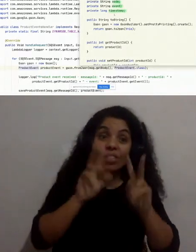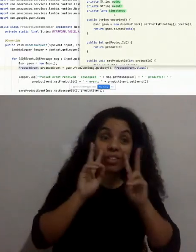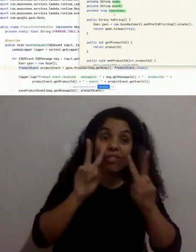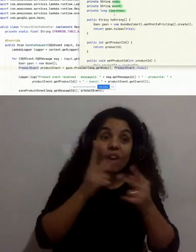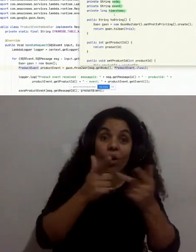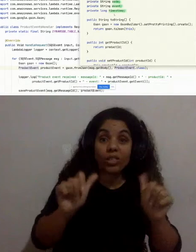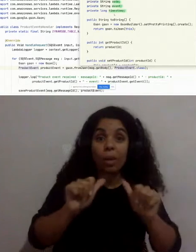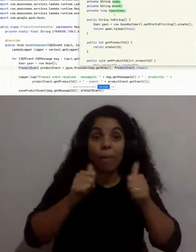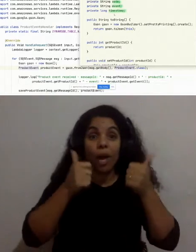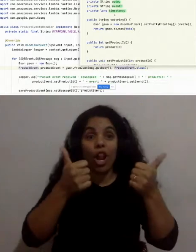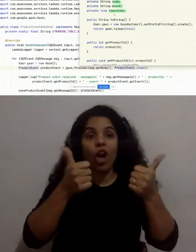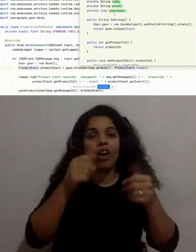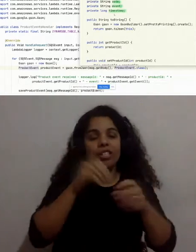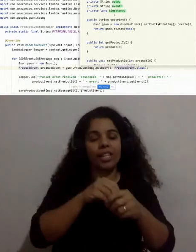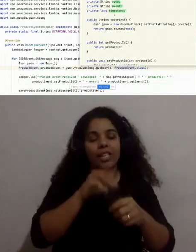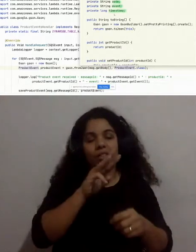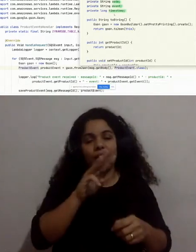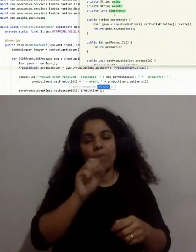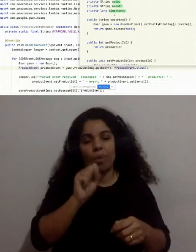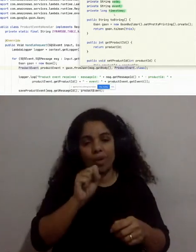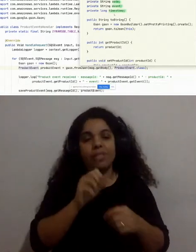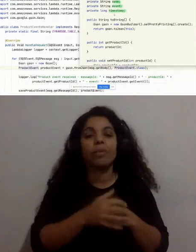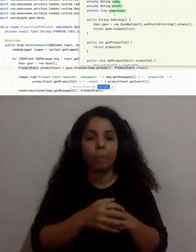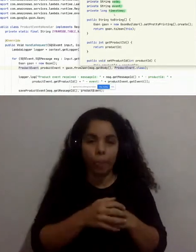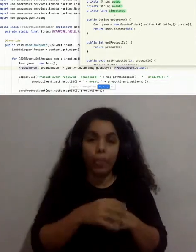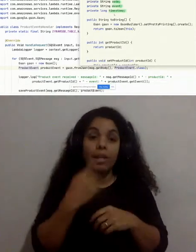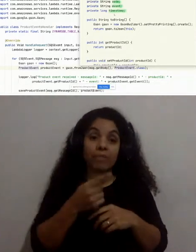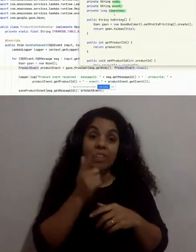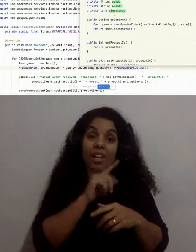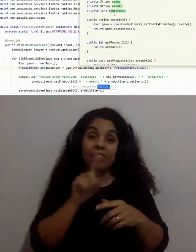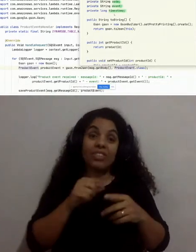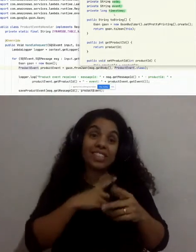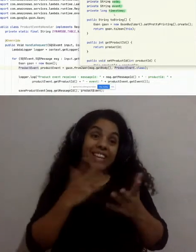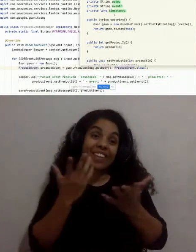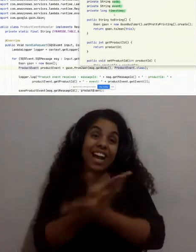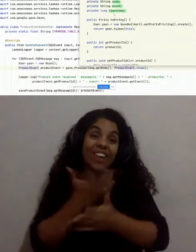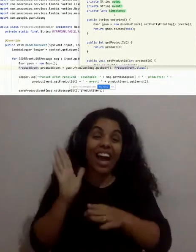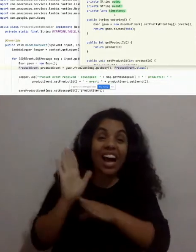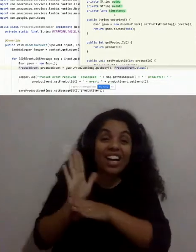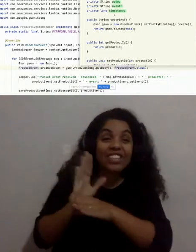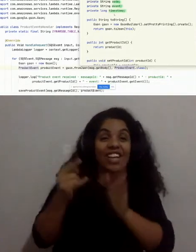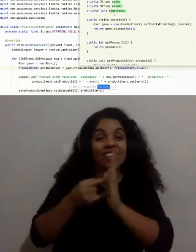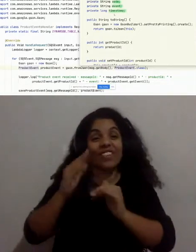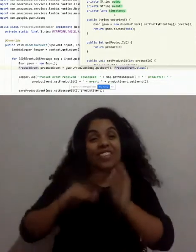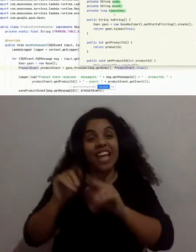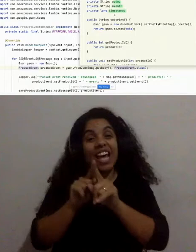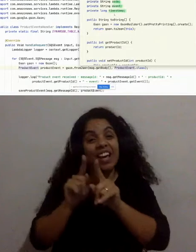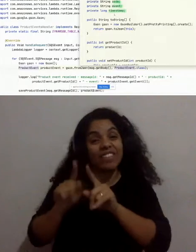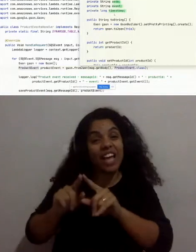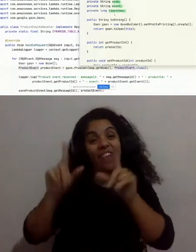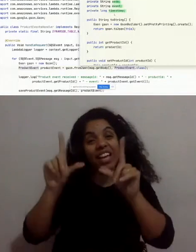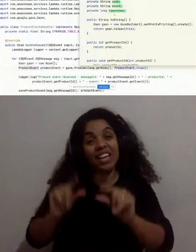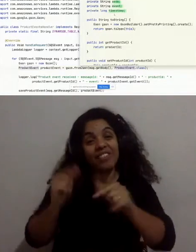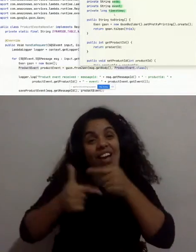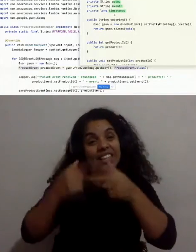muito melhores lá dentro da AWS. Então, você vai acabar tirando um peso das costas dele, porque você vai conseguir analisar